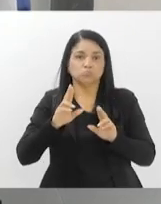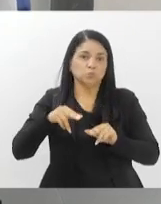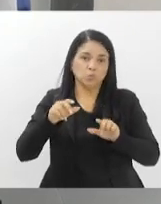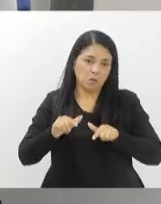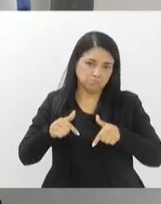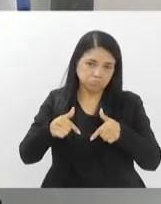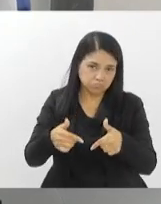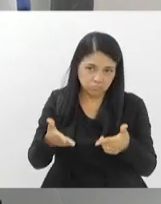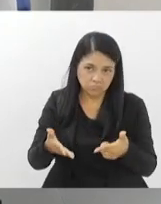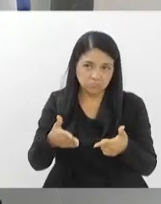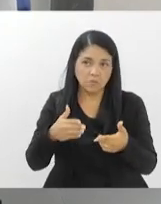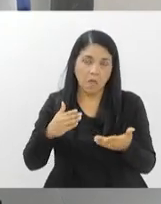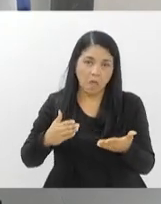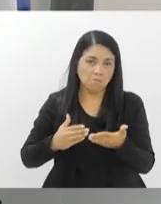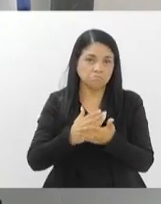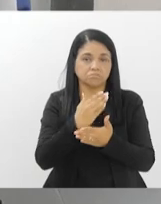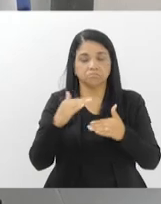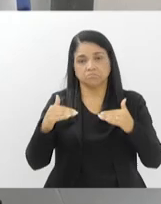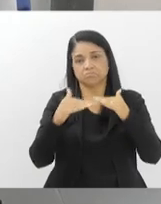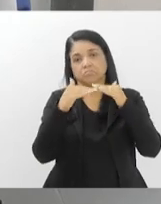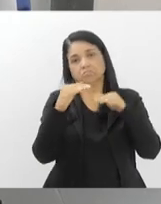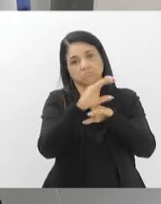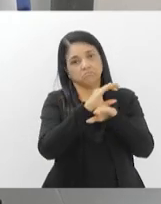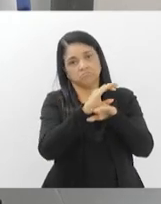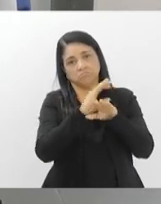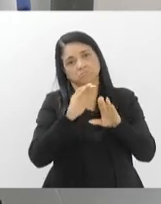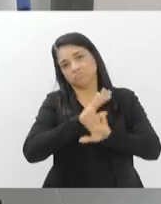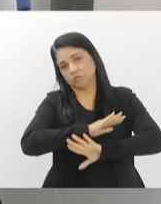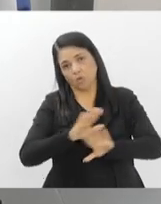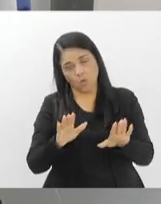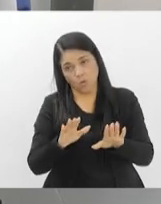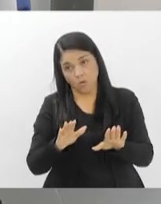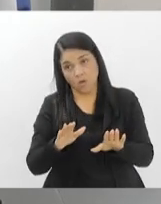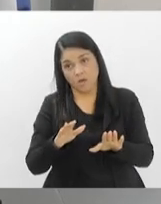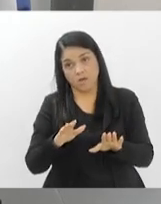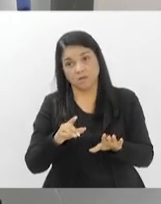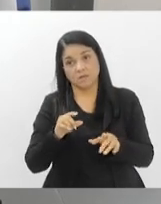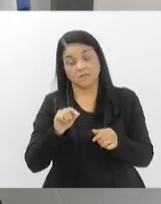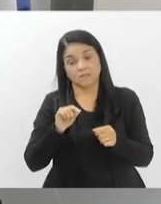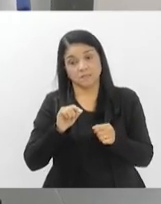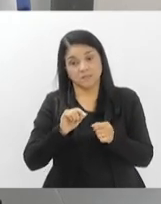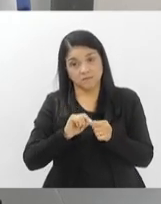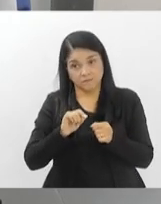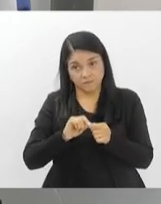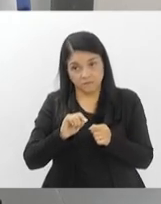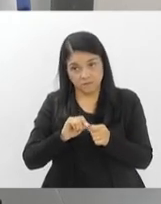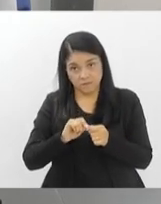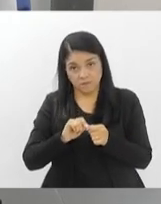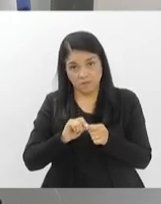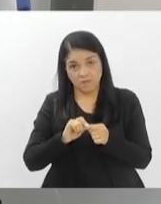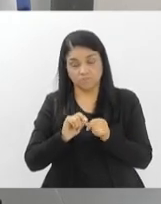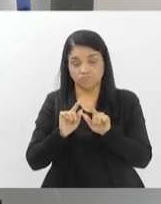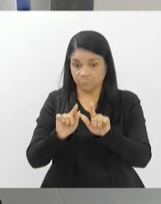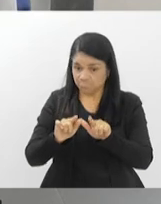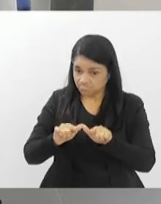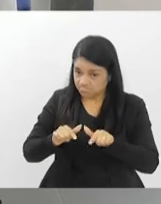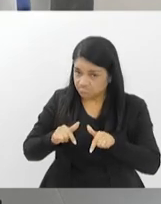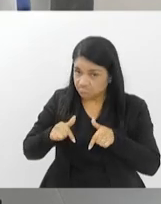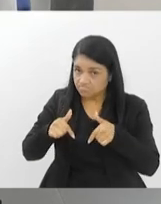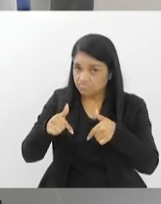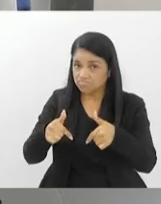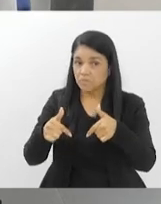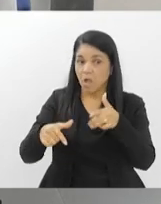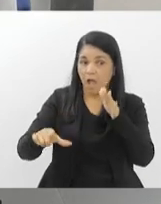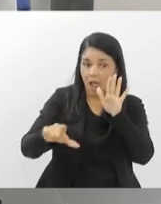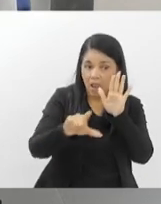gente aprova o parecer pela constitucionalidade, ponto. Agora, se fizermos aqui um exercício de dar maior efetividade a uma